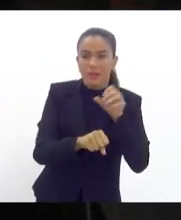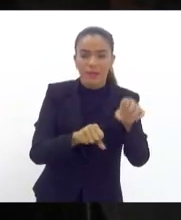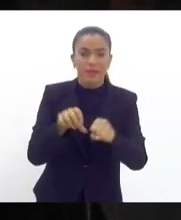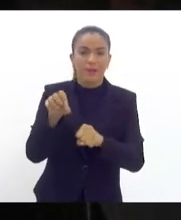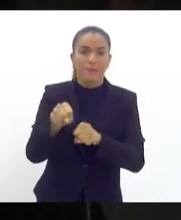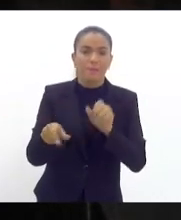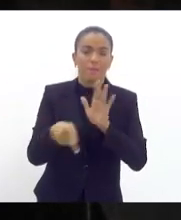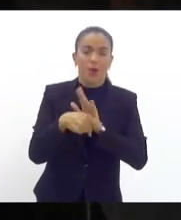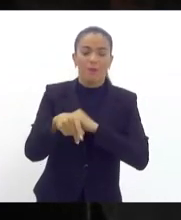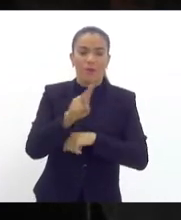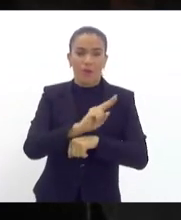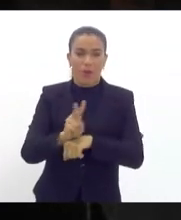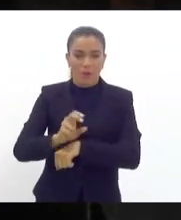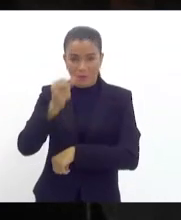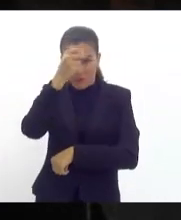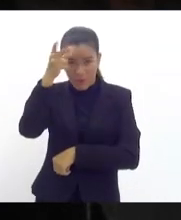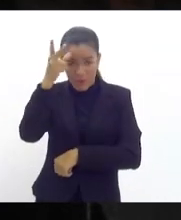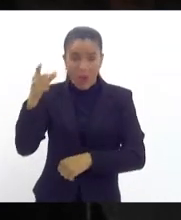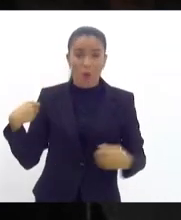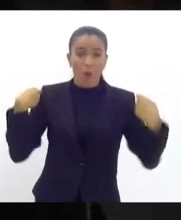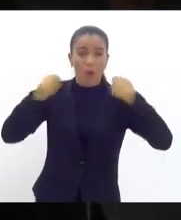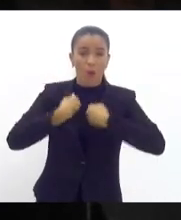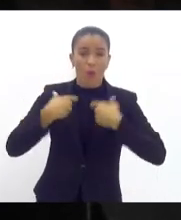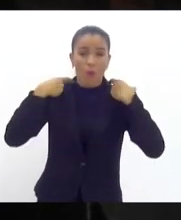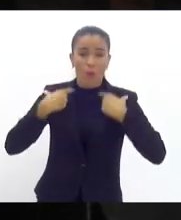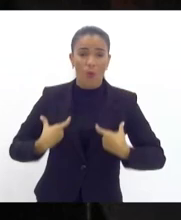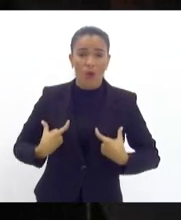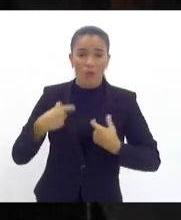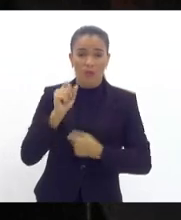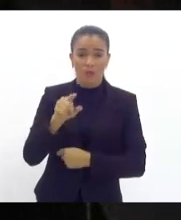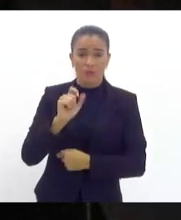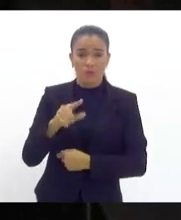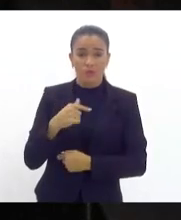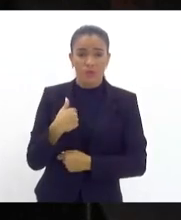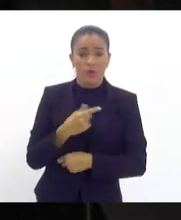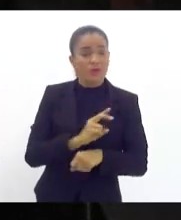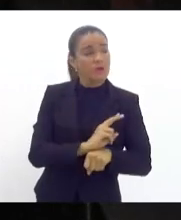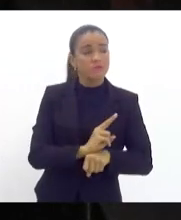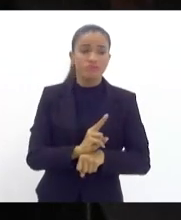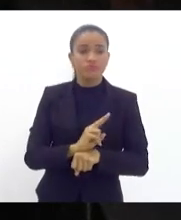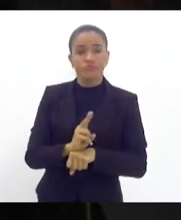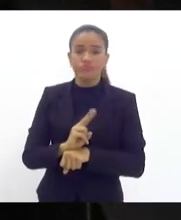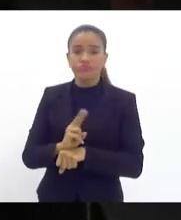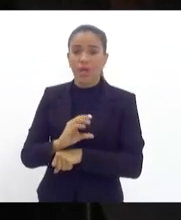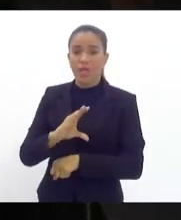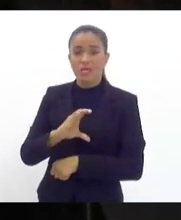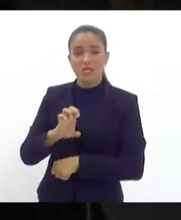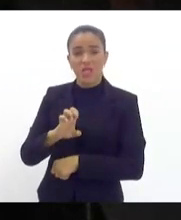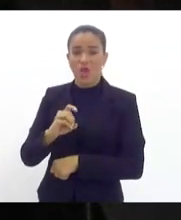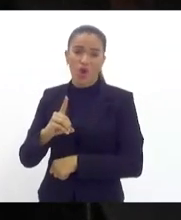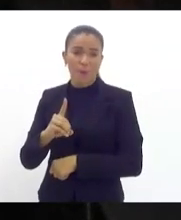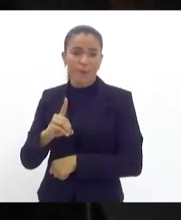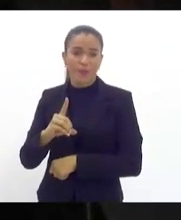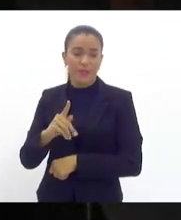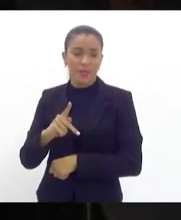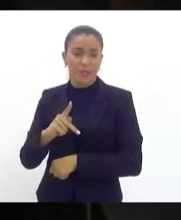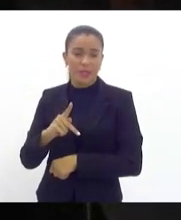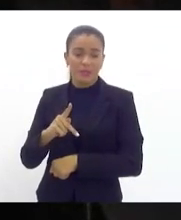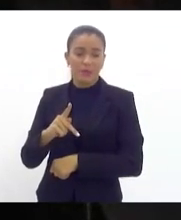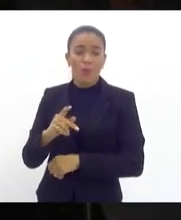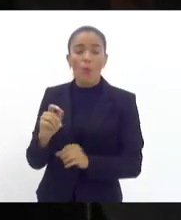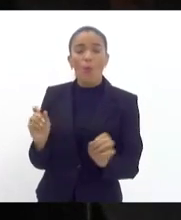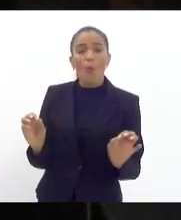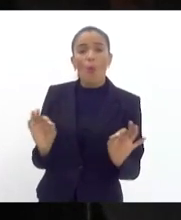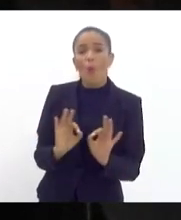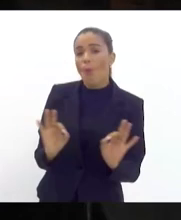pela guarda municipal botou um colete azul e vai nascer Óbvio fazer fiscalização sem nenhum